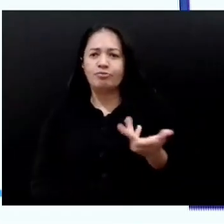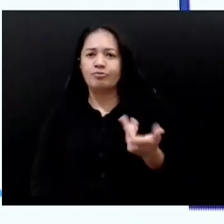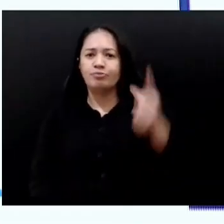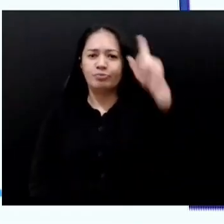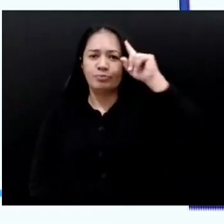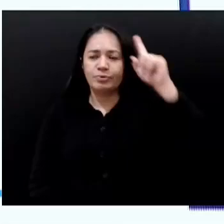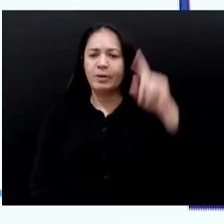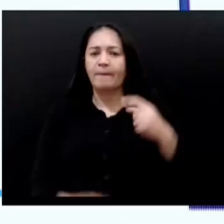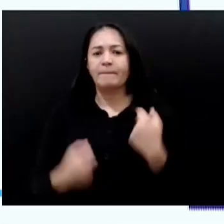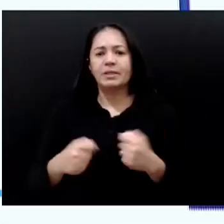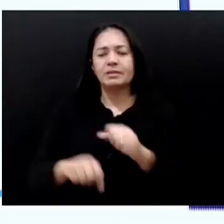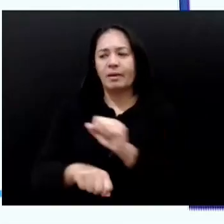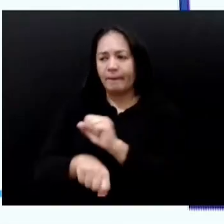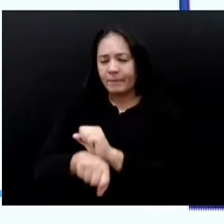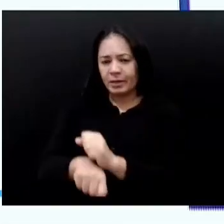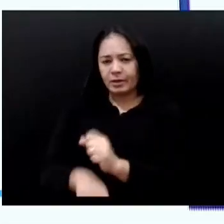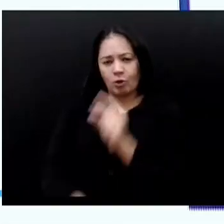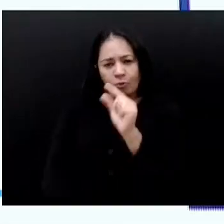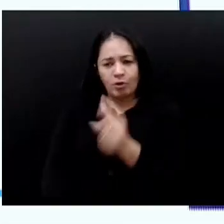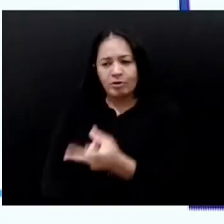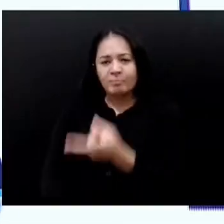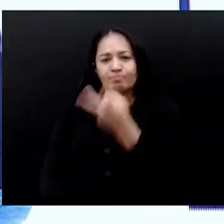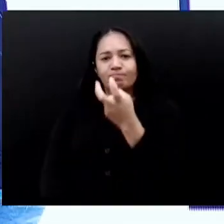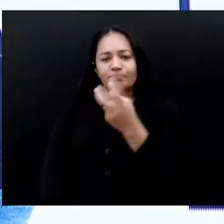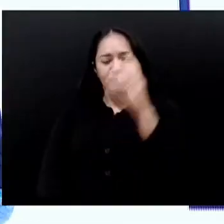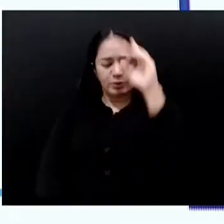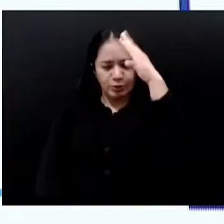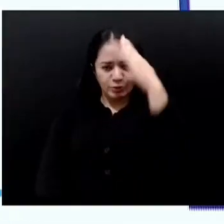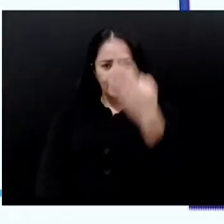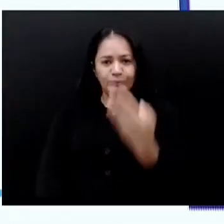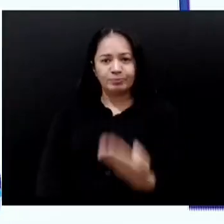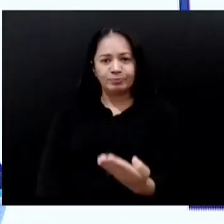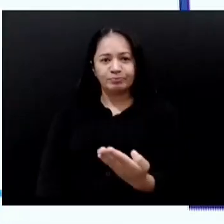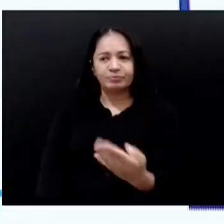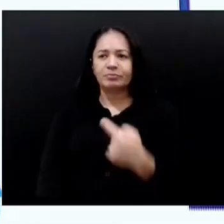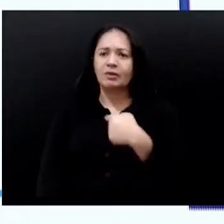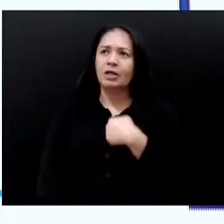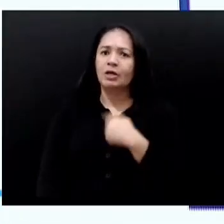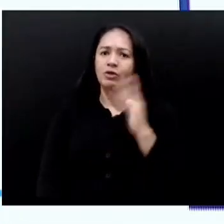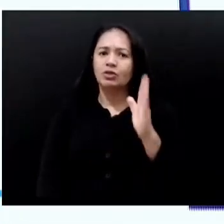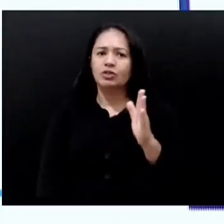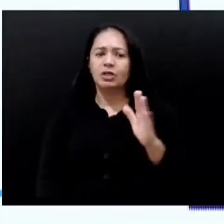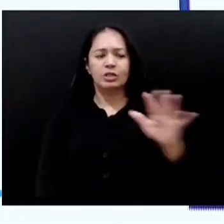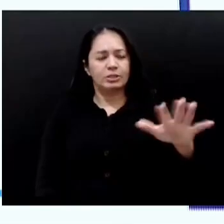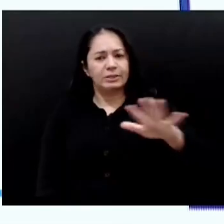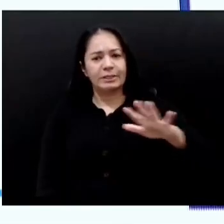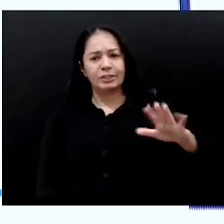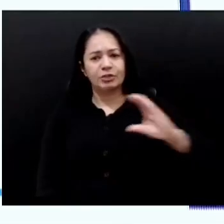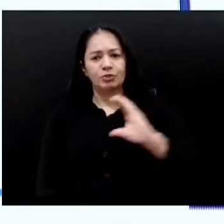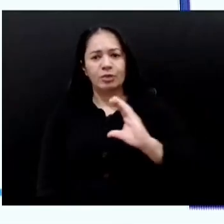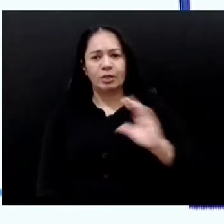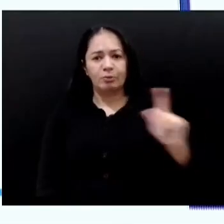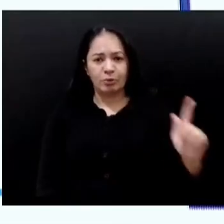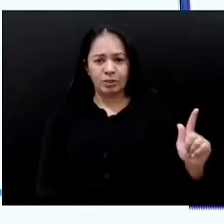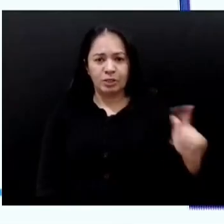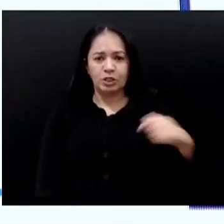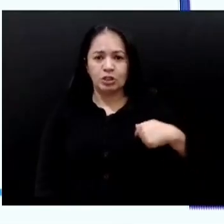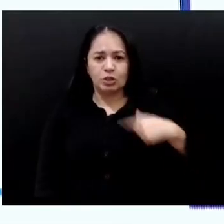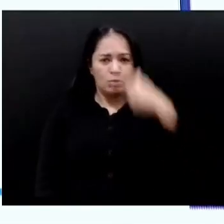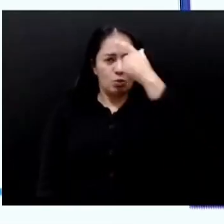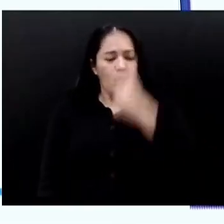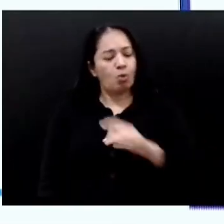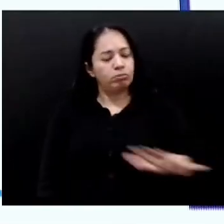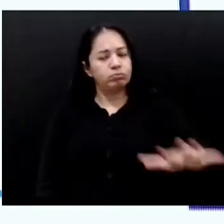reconhecer, homenagear. E sabe, Arthur, eu venho ali da região do Campo Grande, sou dali, e eu conto a sua